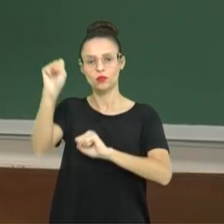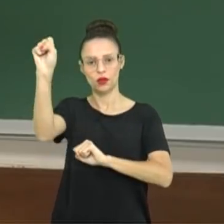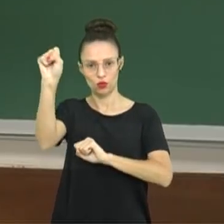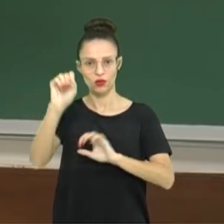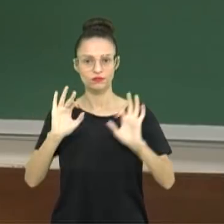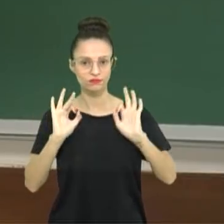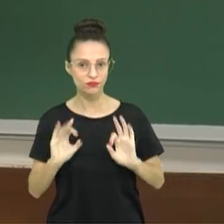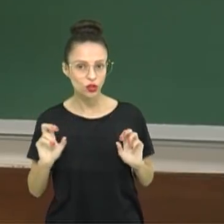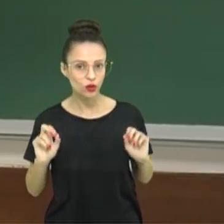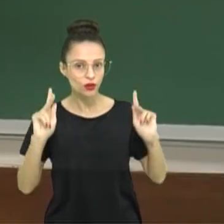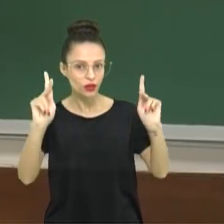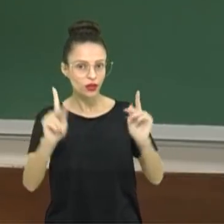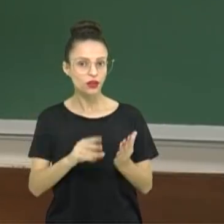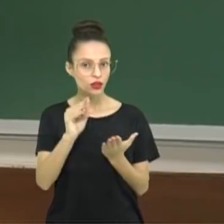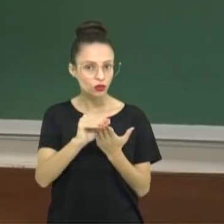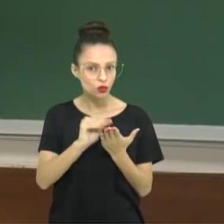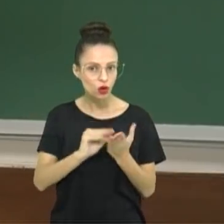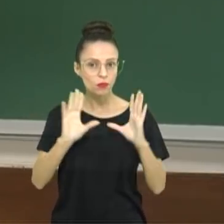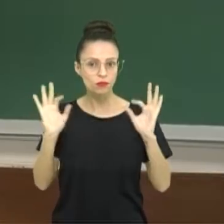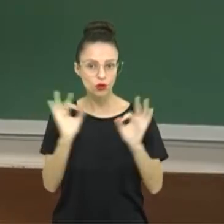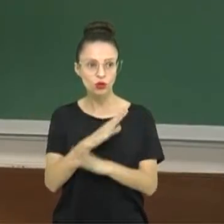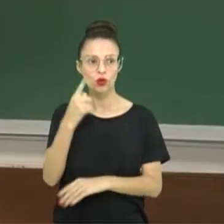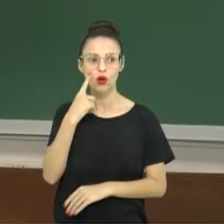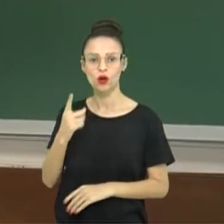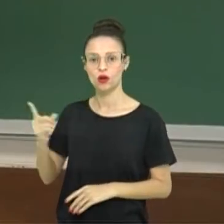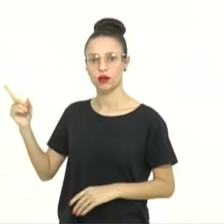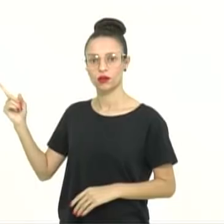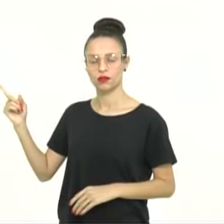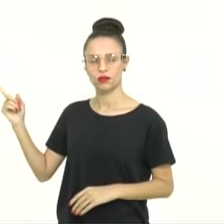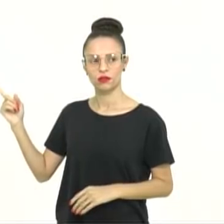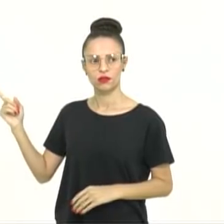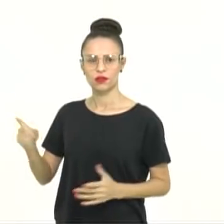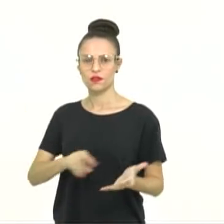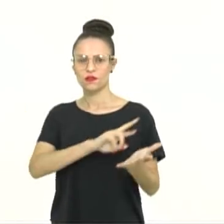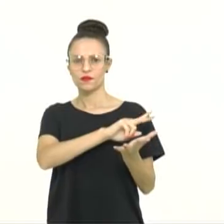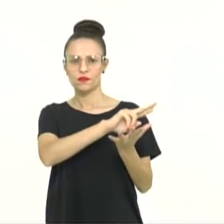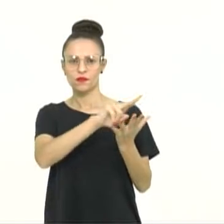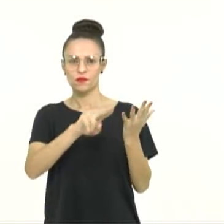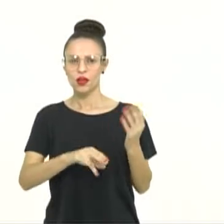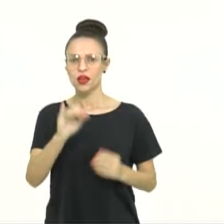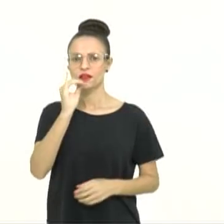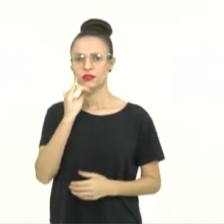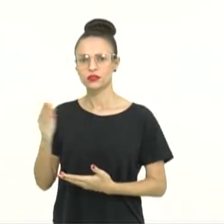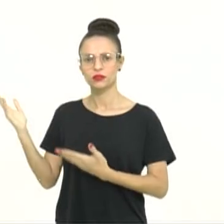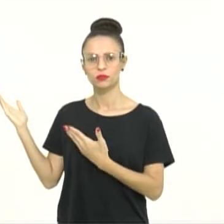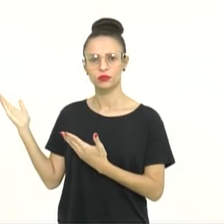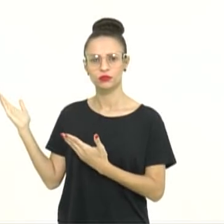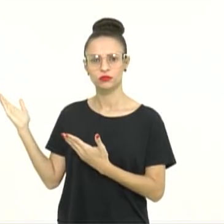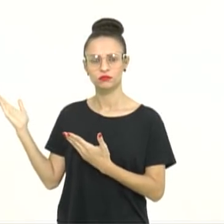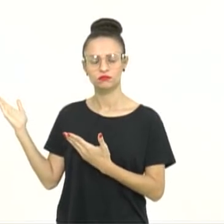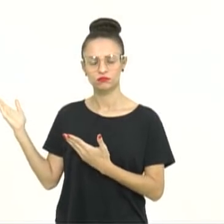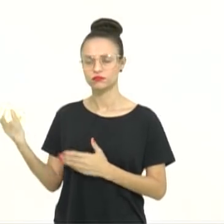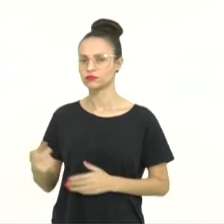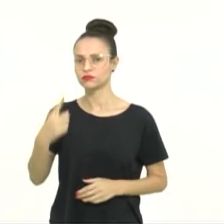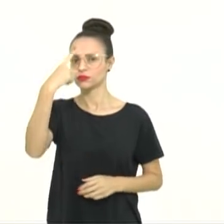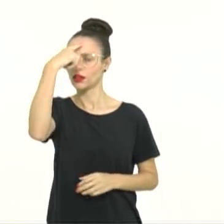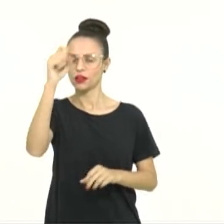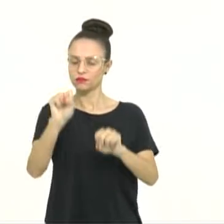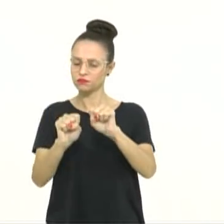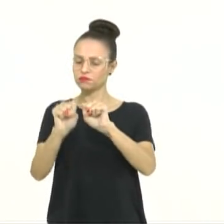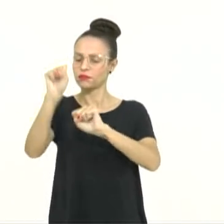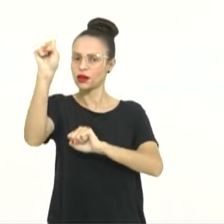super-herói, ok? Anotou? Olha só, nós temos aqui vários exemplos, tá? Criação de um personagem.